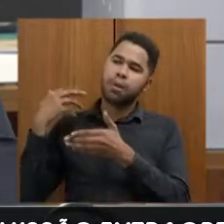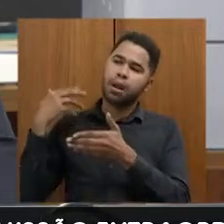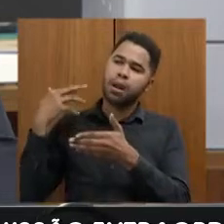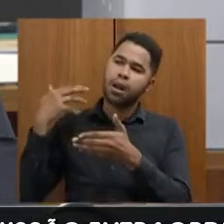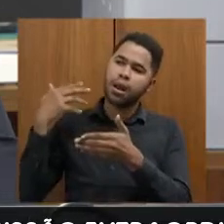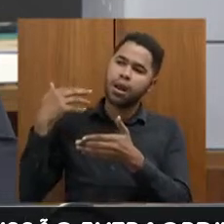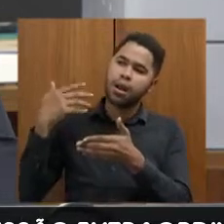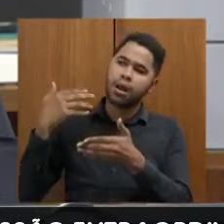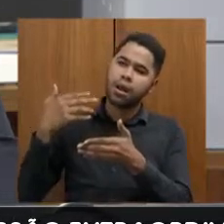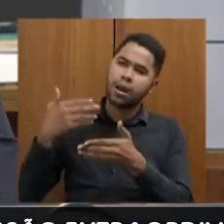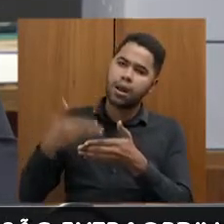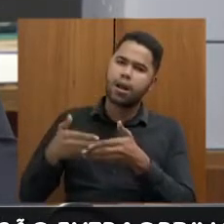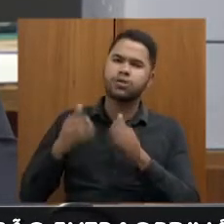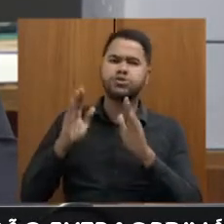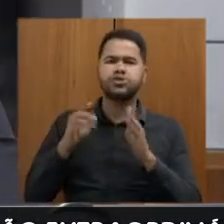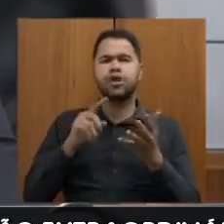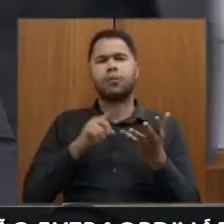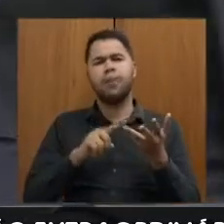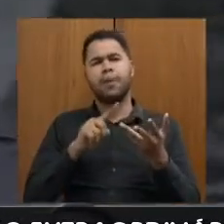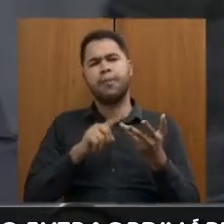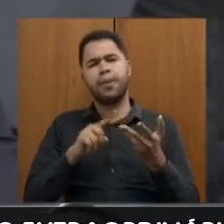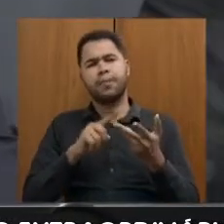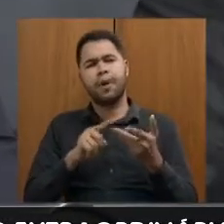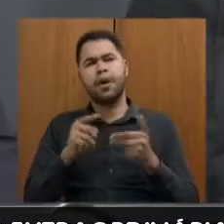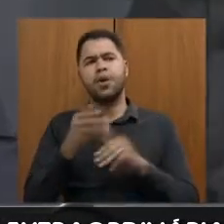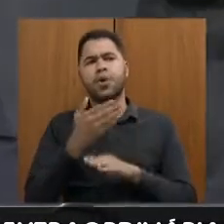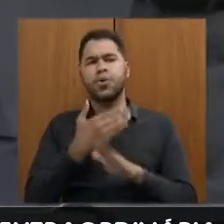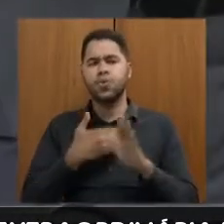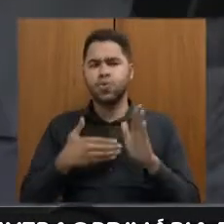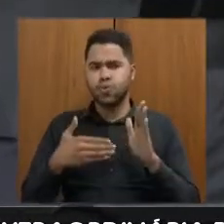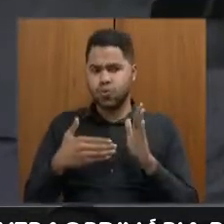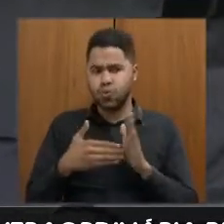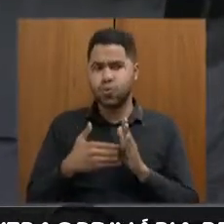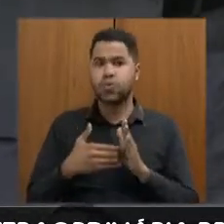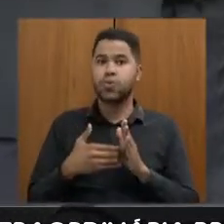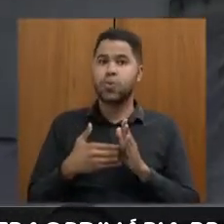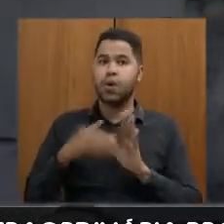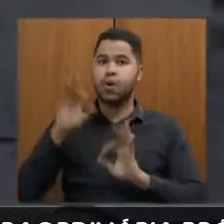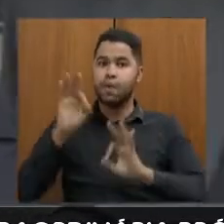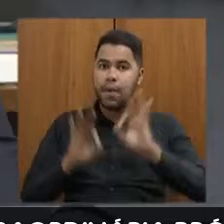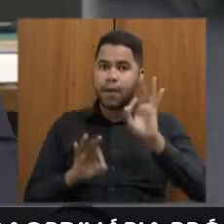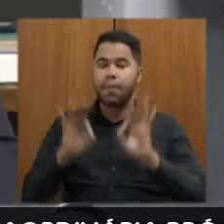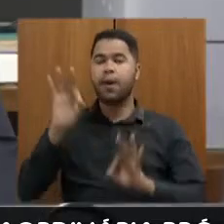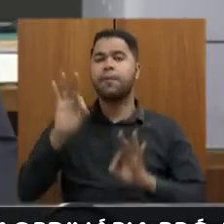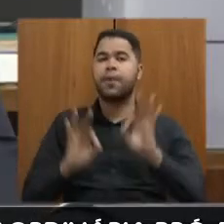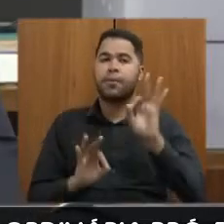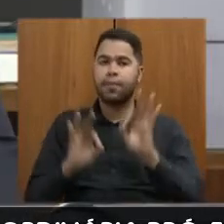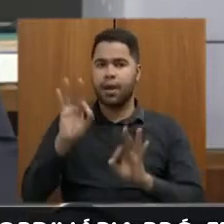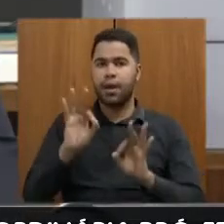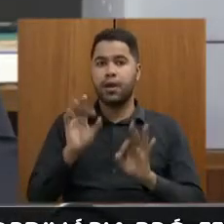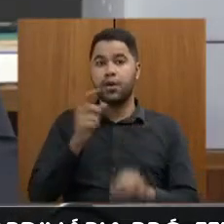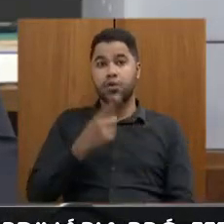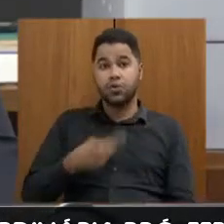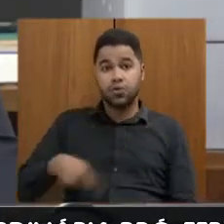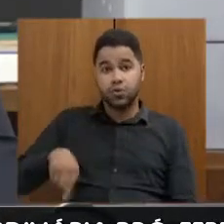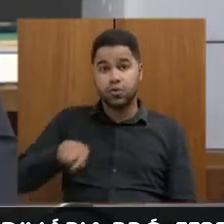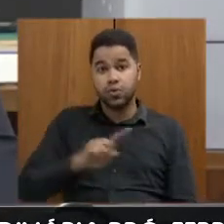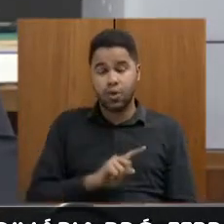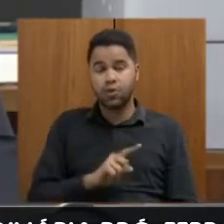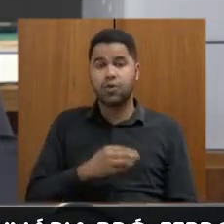concertos que já foram feitos diante de tudo aquilo é que tem sido organizado nós